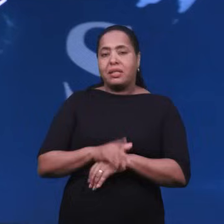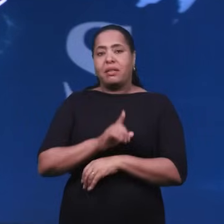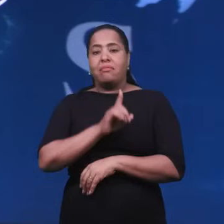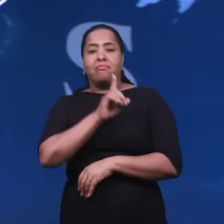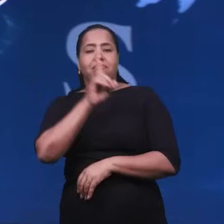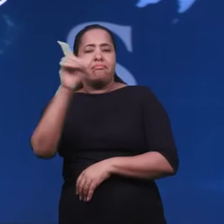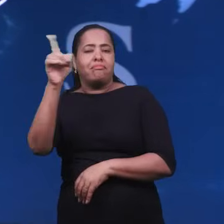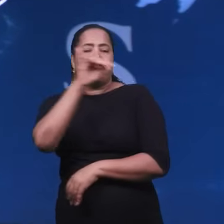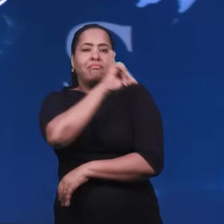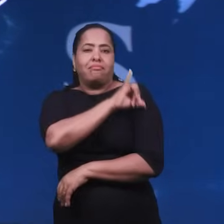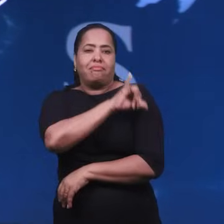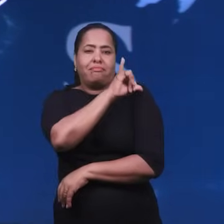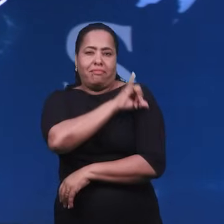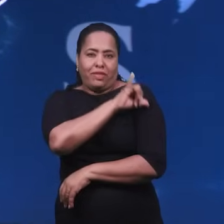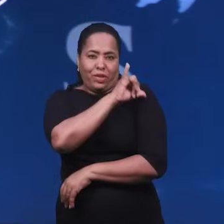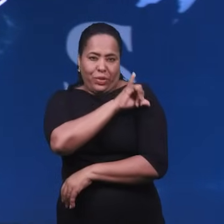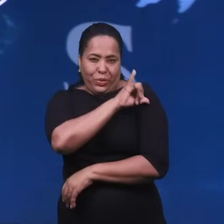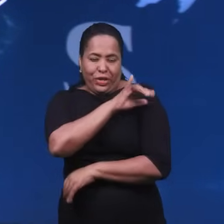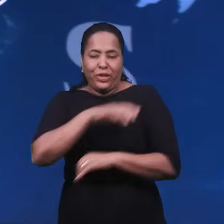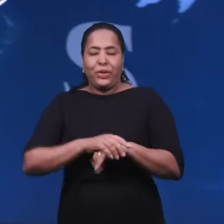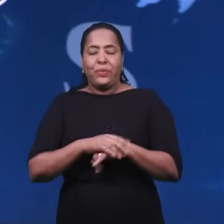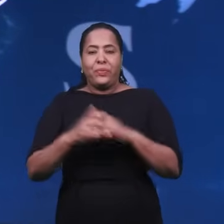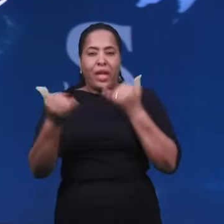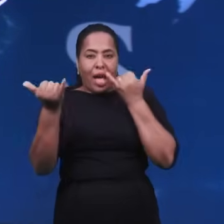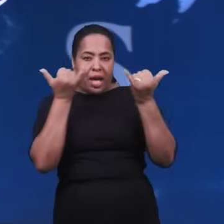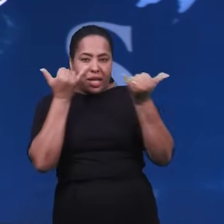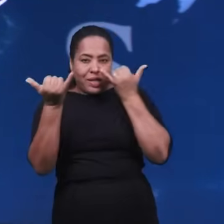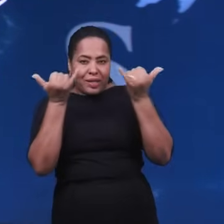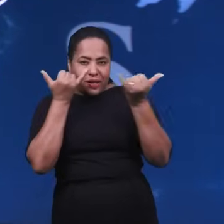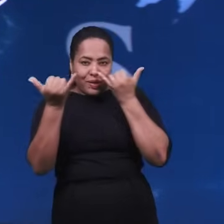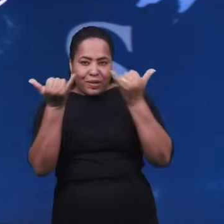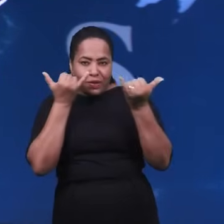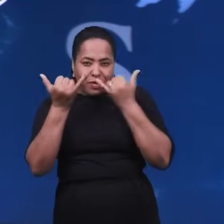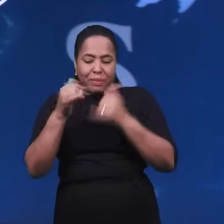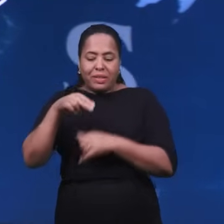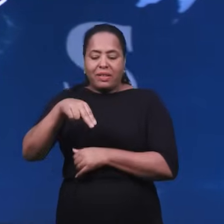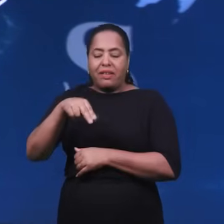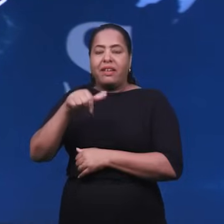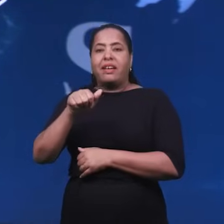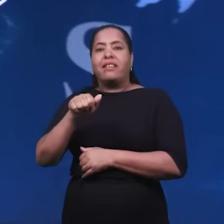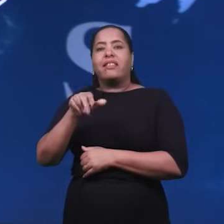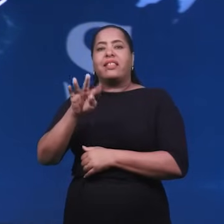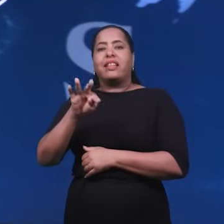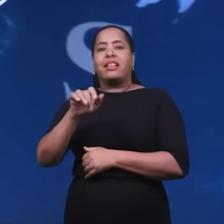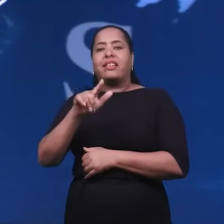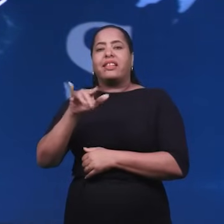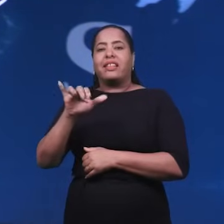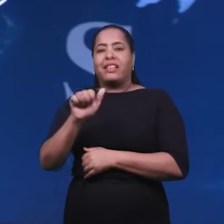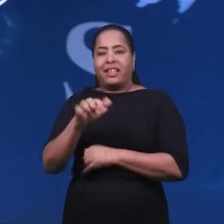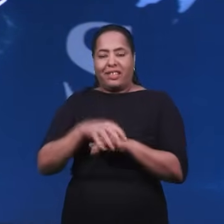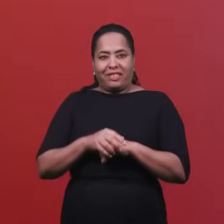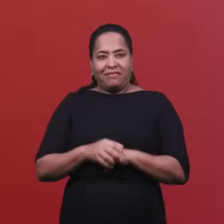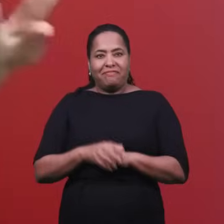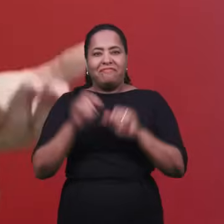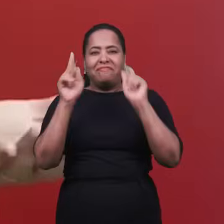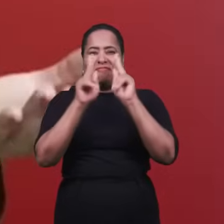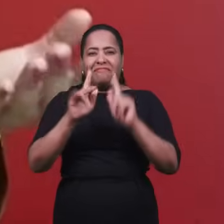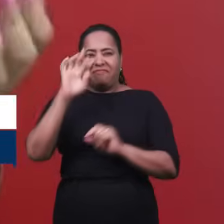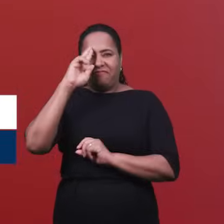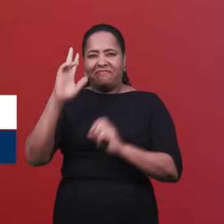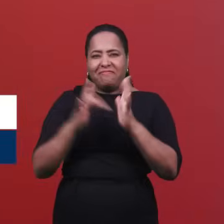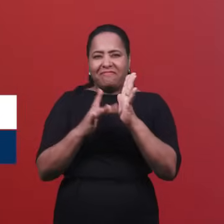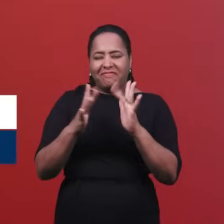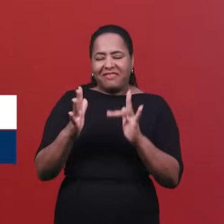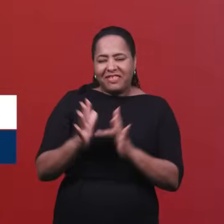para o Rio de Janeiro, região metropolitana. Notícias aí com a nossa irmã, a Natália Bento. Natália, é com você. A paz do